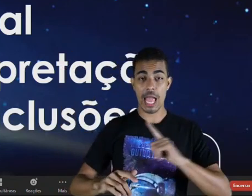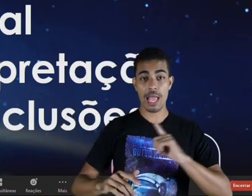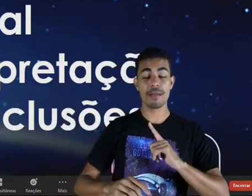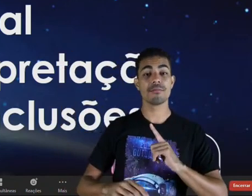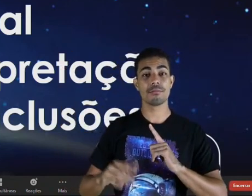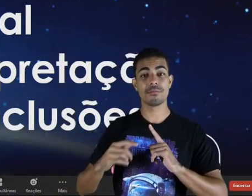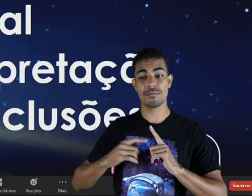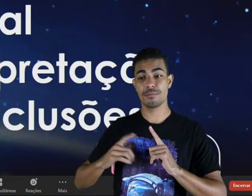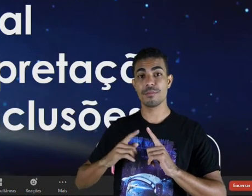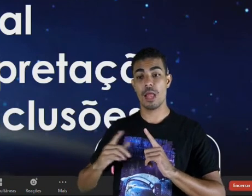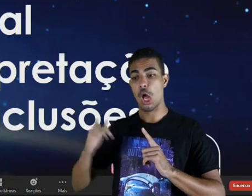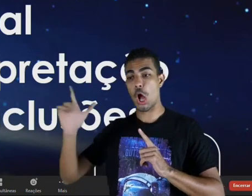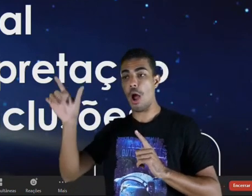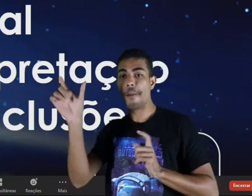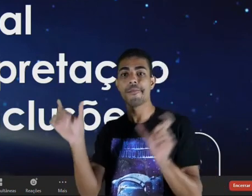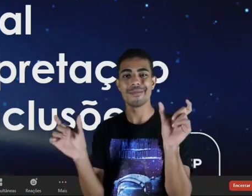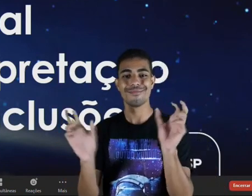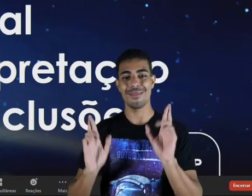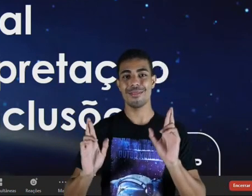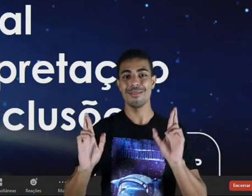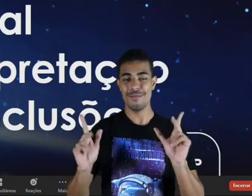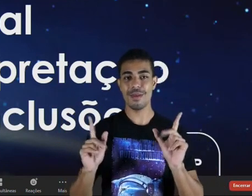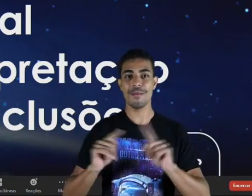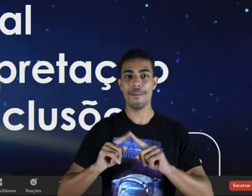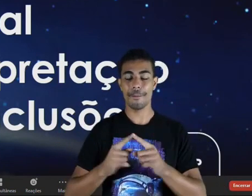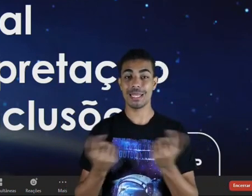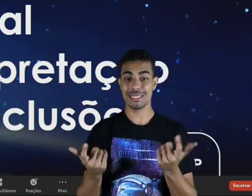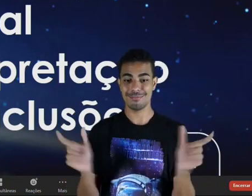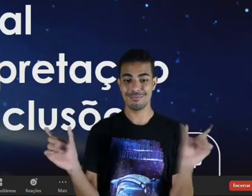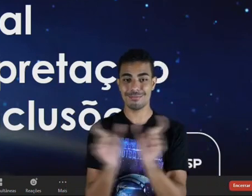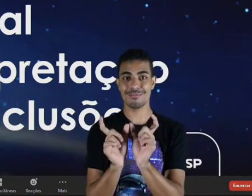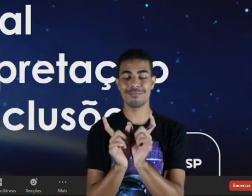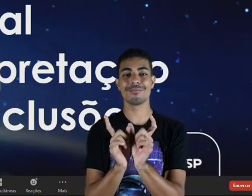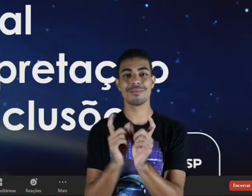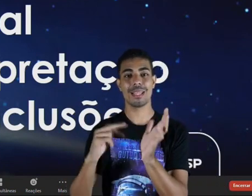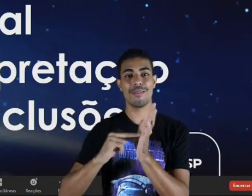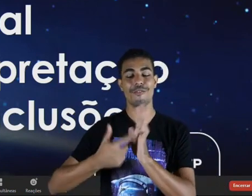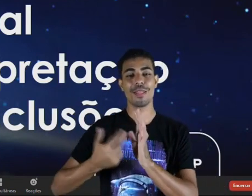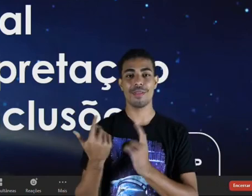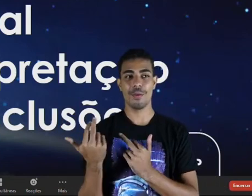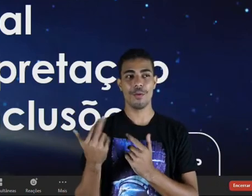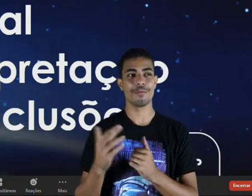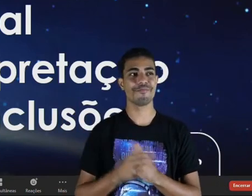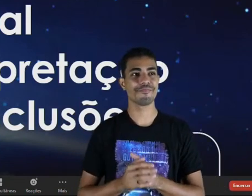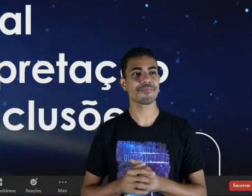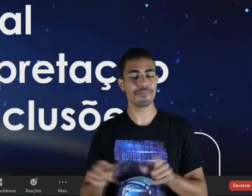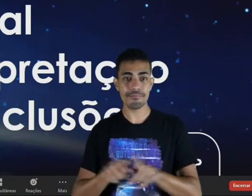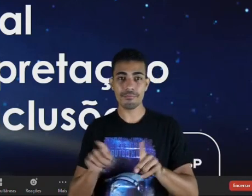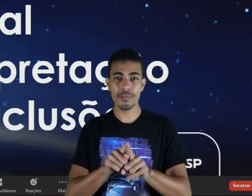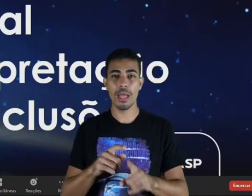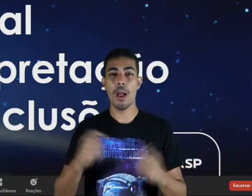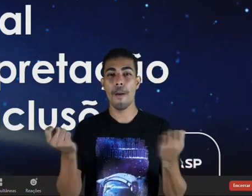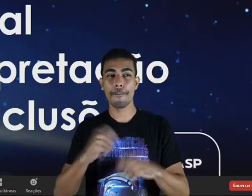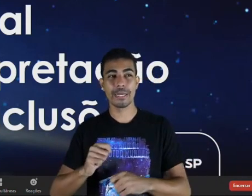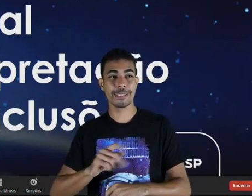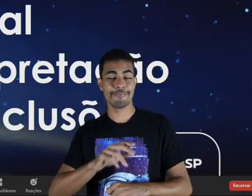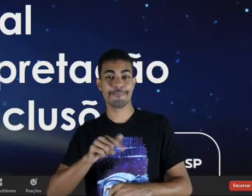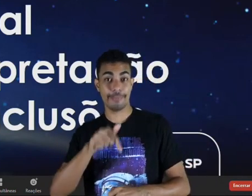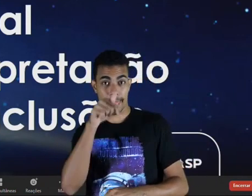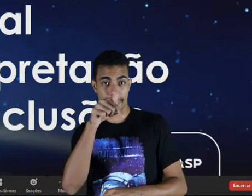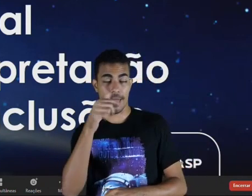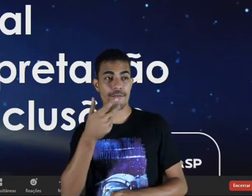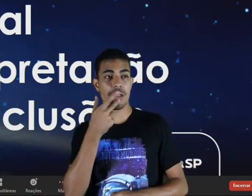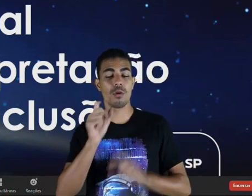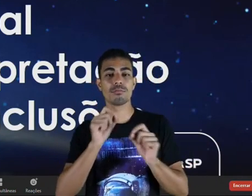Eu vou investigar isso aqui. Número 7, procure também estudar um histórico da interpretação daquele texto. Por exemplo,